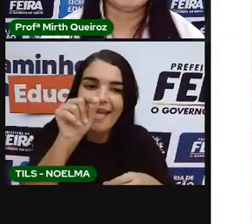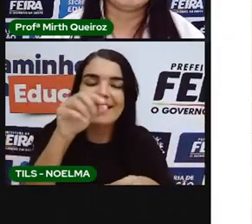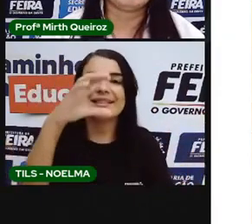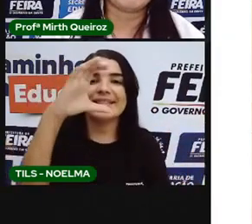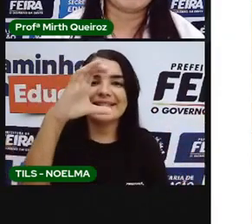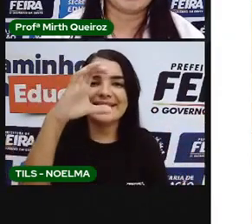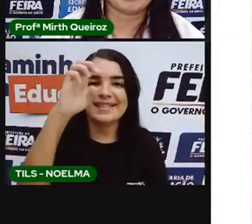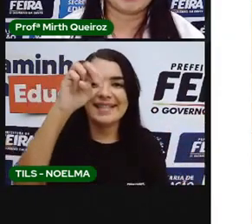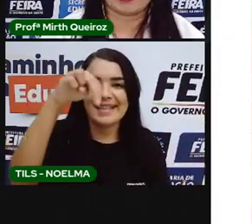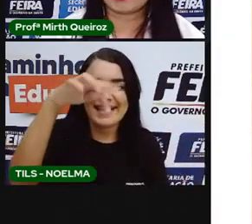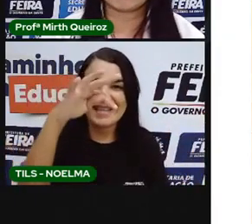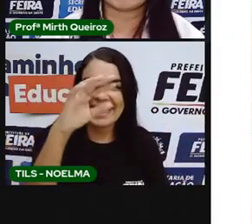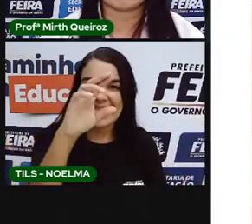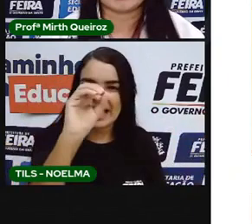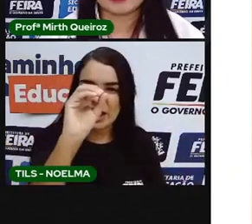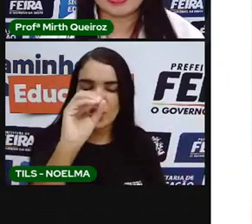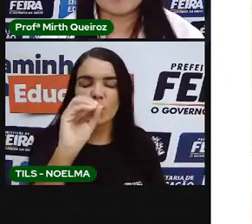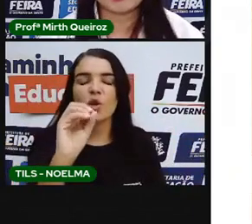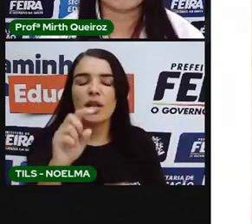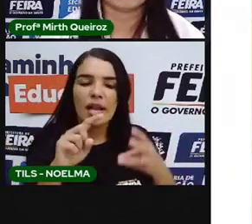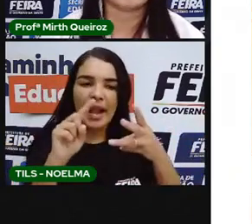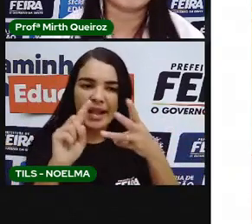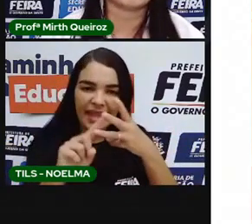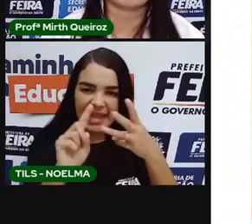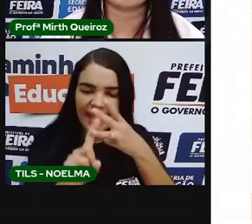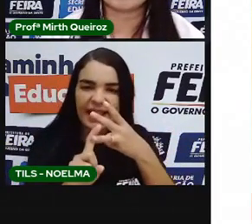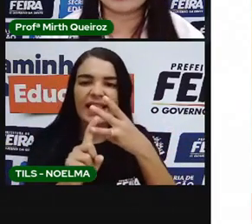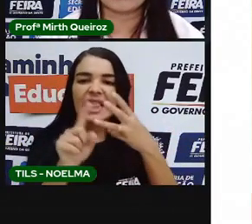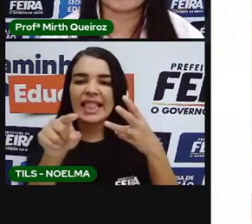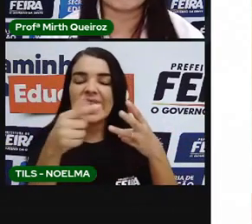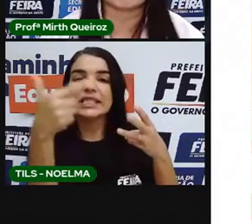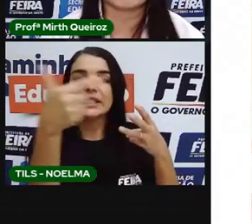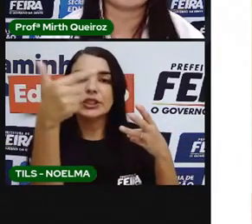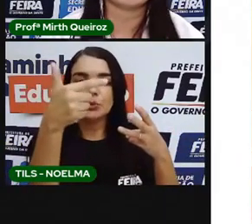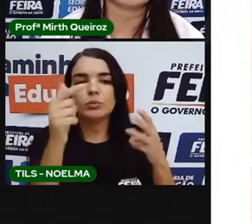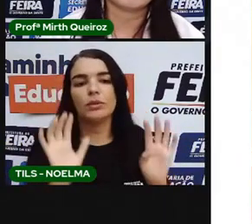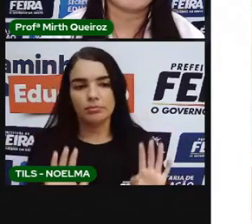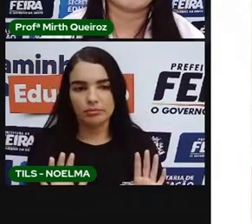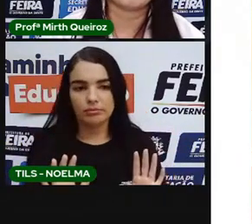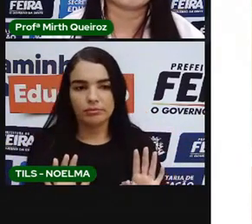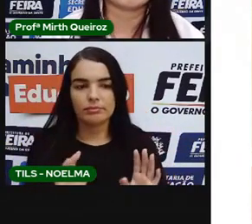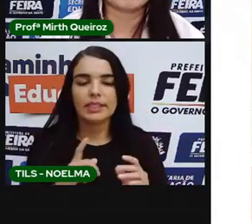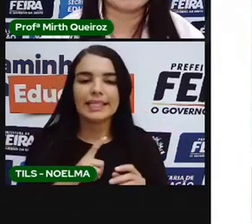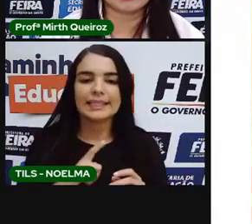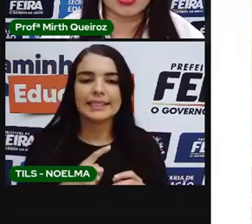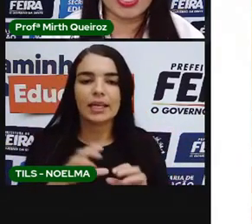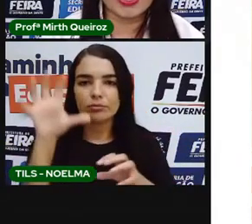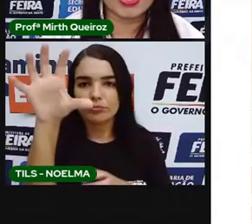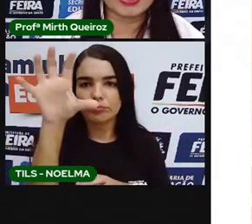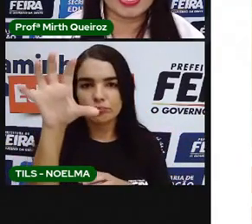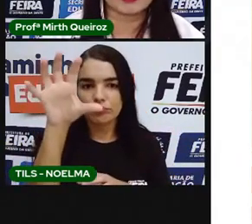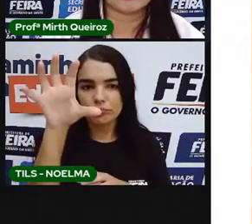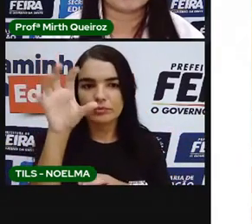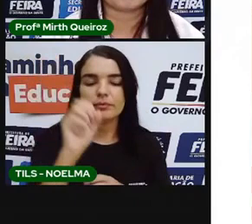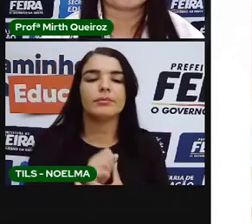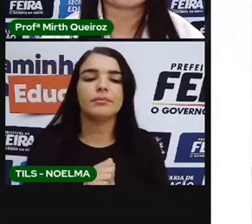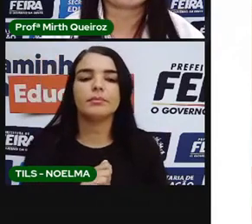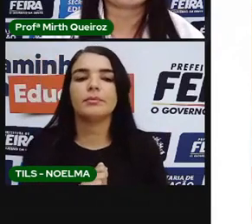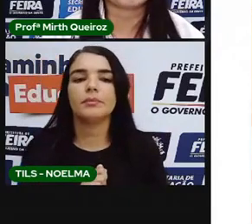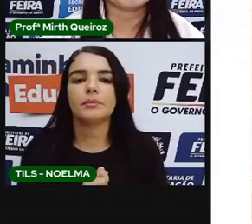Nordeste, e a terceira maior Nordeste, como segunda nós temos a região Centro-Oeste,